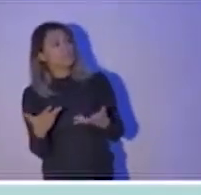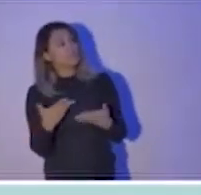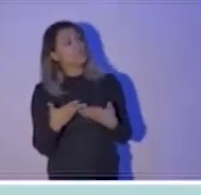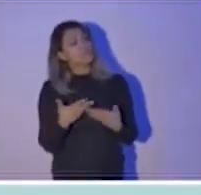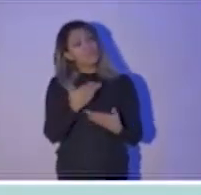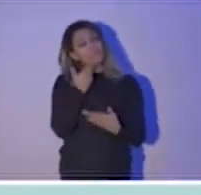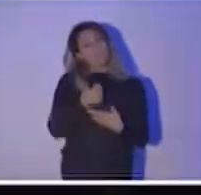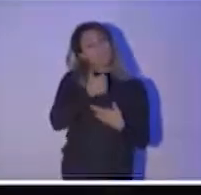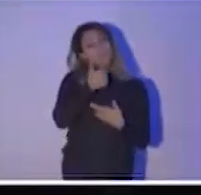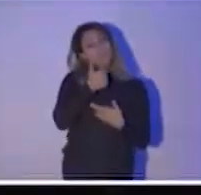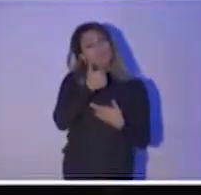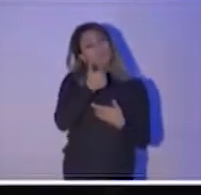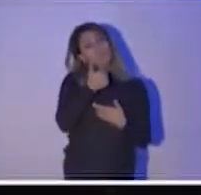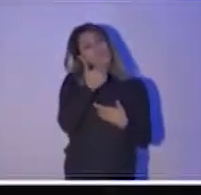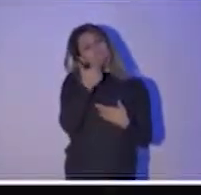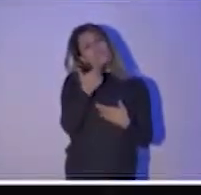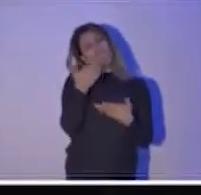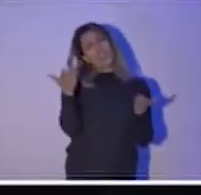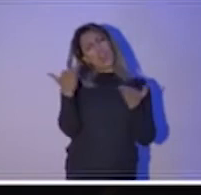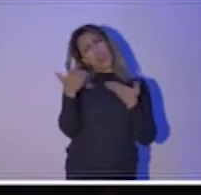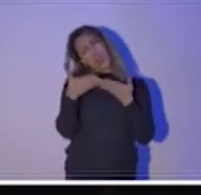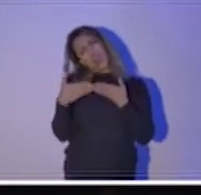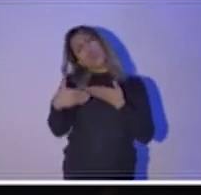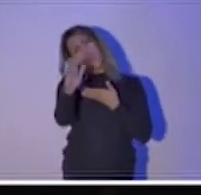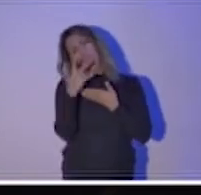melhor falar agora, né?